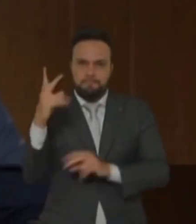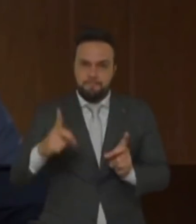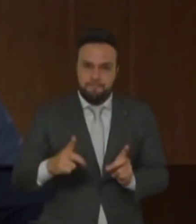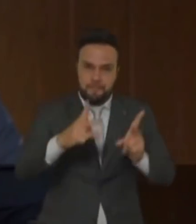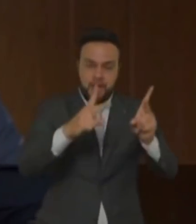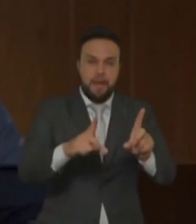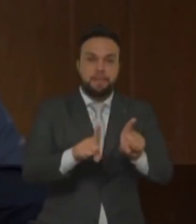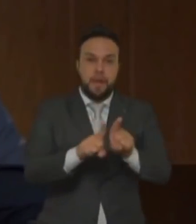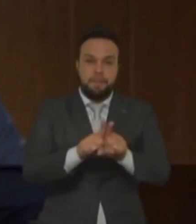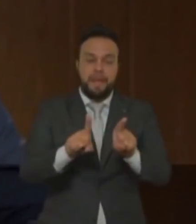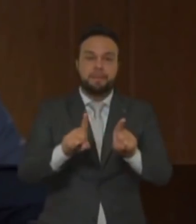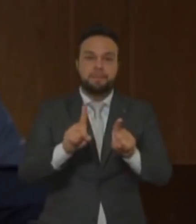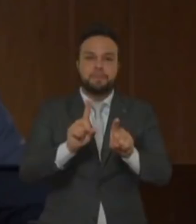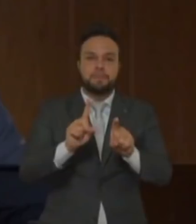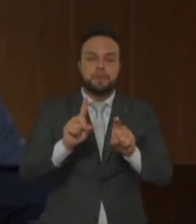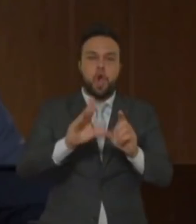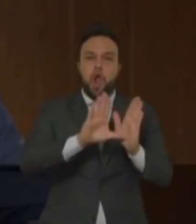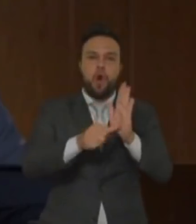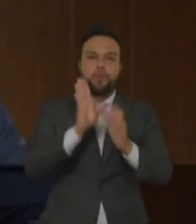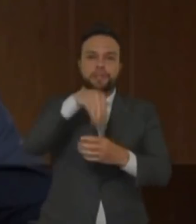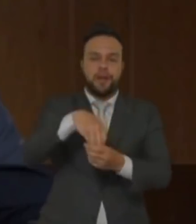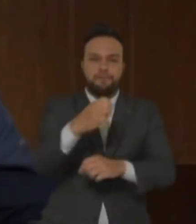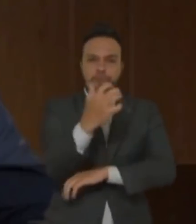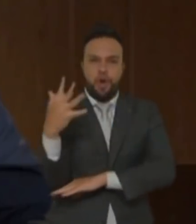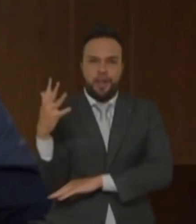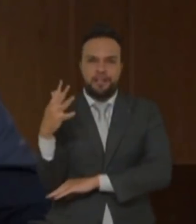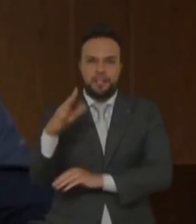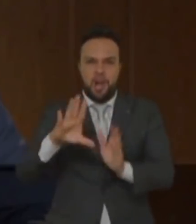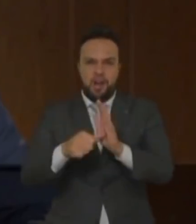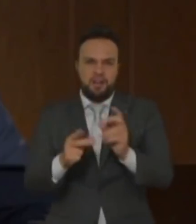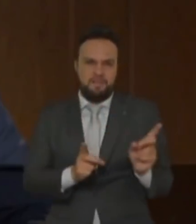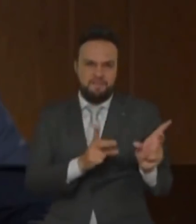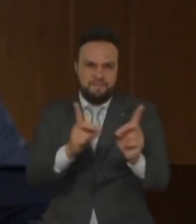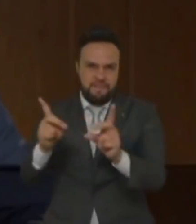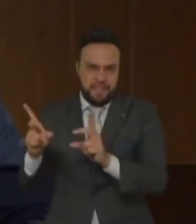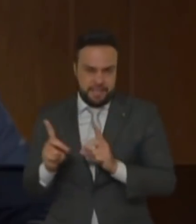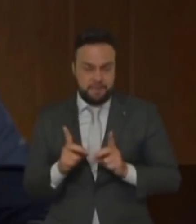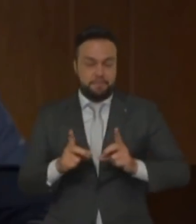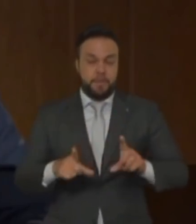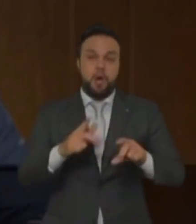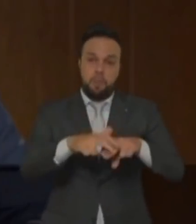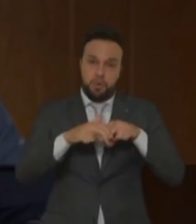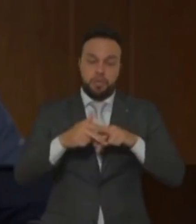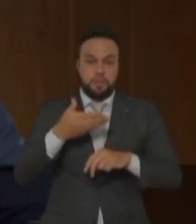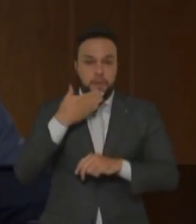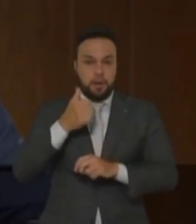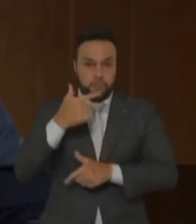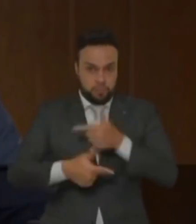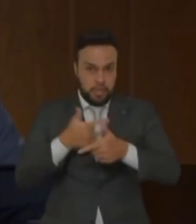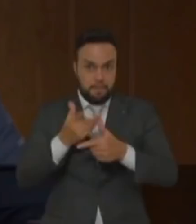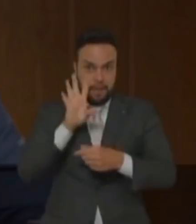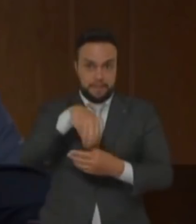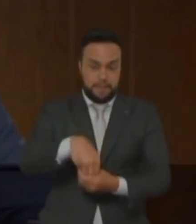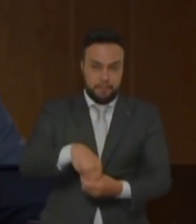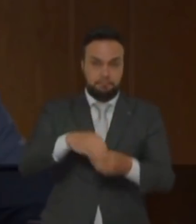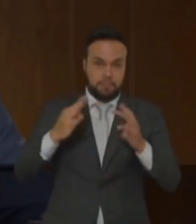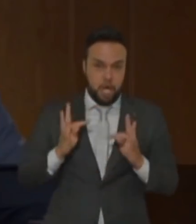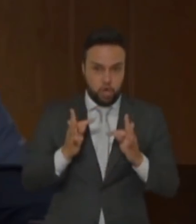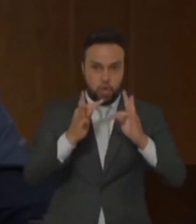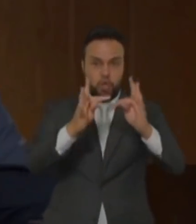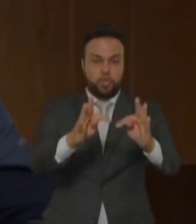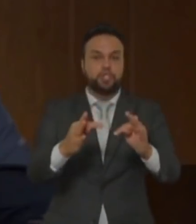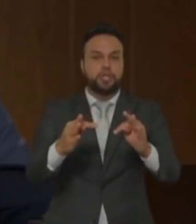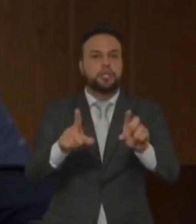madeira EA biopirataria por isso estamos ampliando e aperfeiçoando o emprego de tecnologias